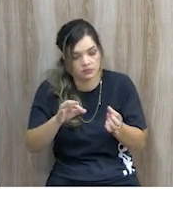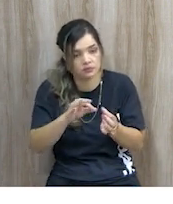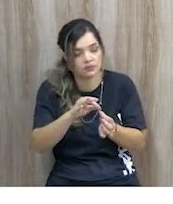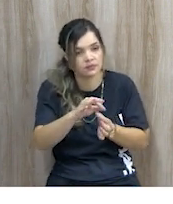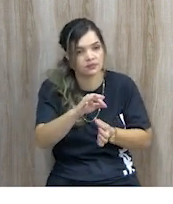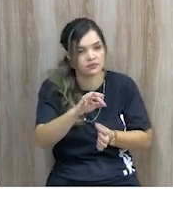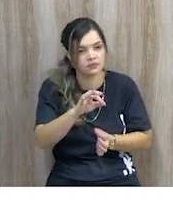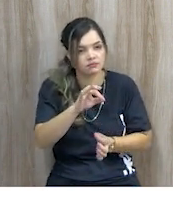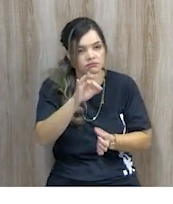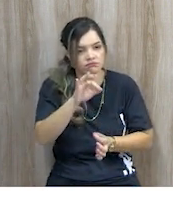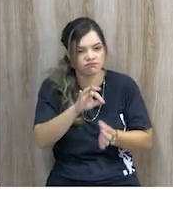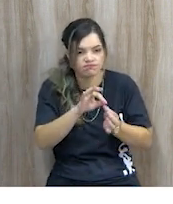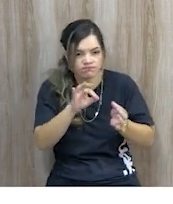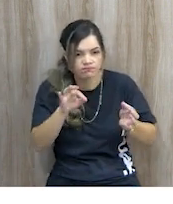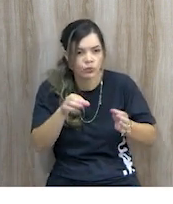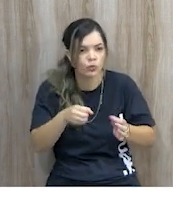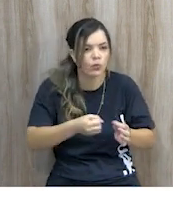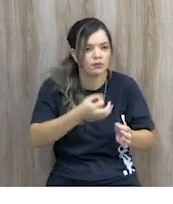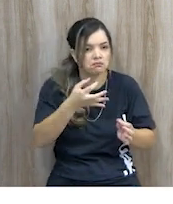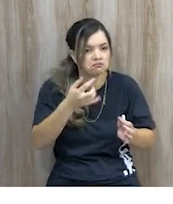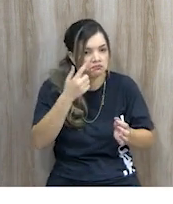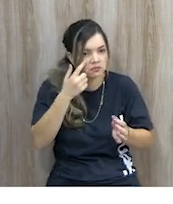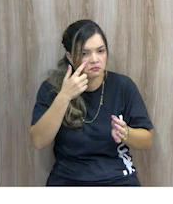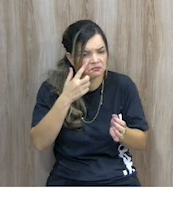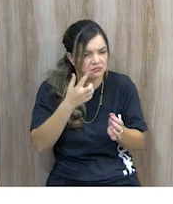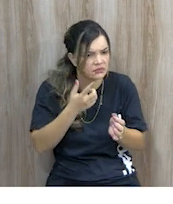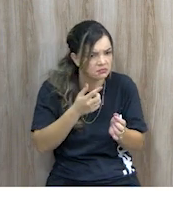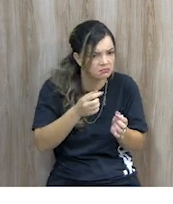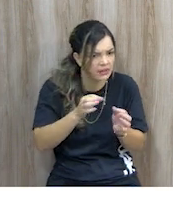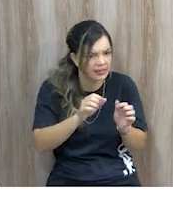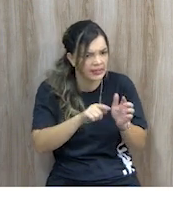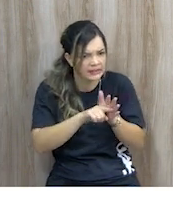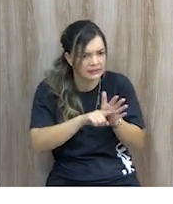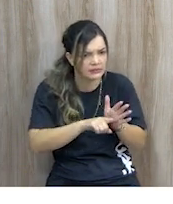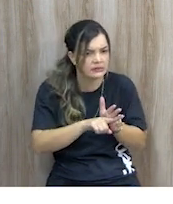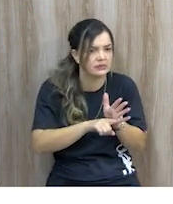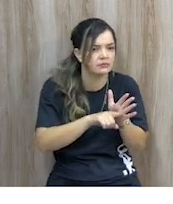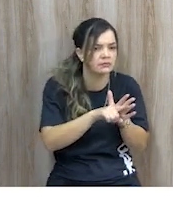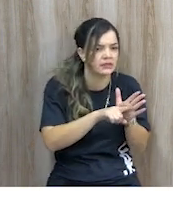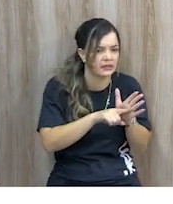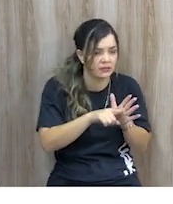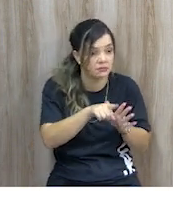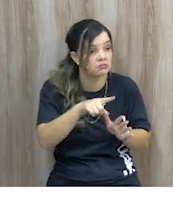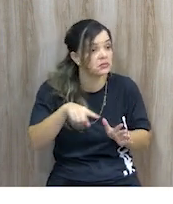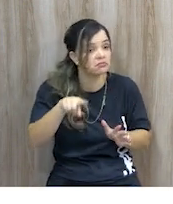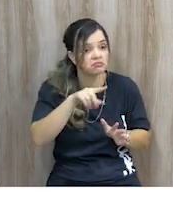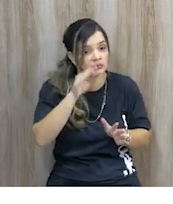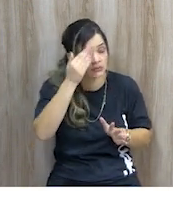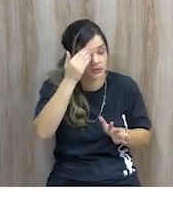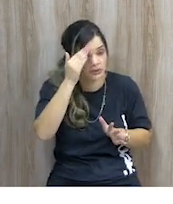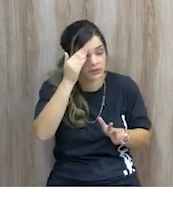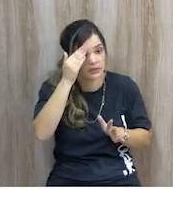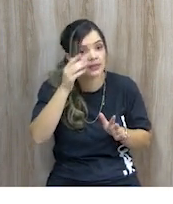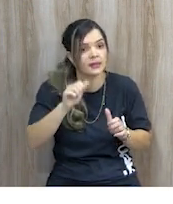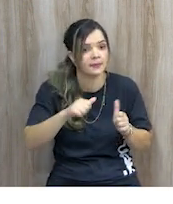na gengiva. Ela vai vir até aqui, vocês estão entendendo? Transponho até aqui.